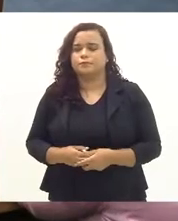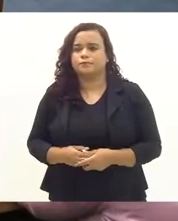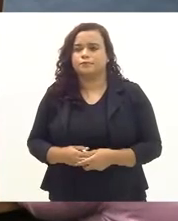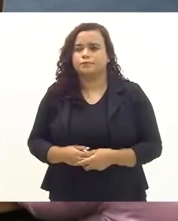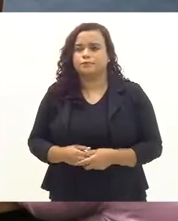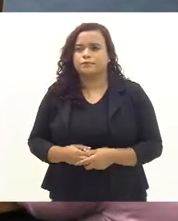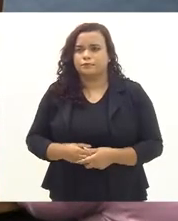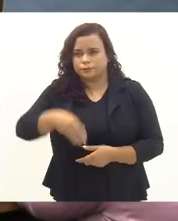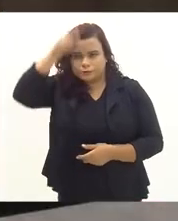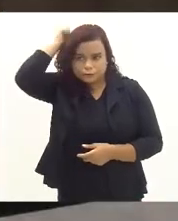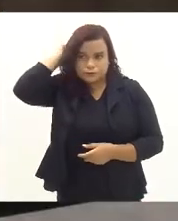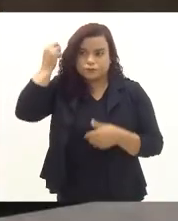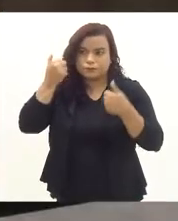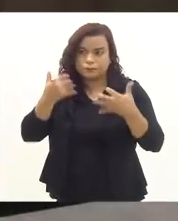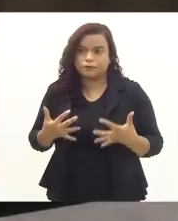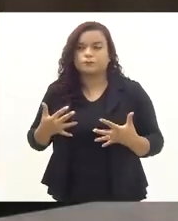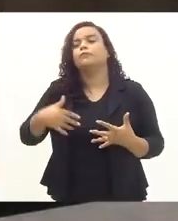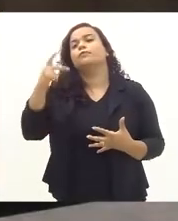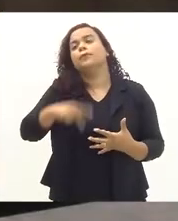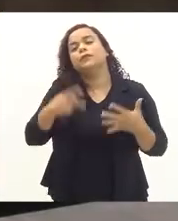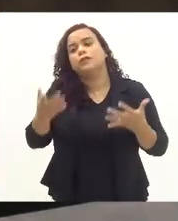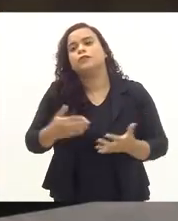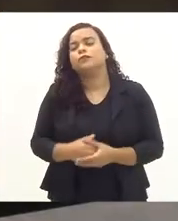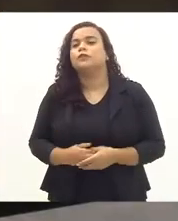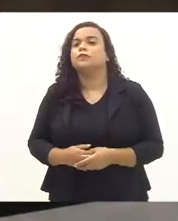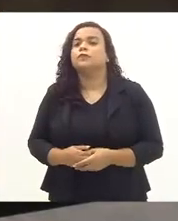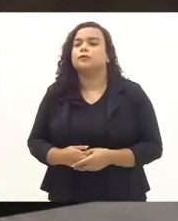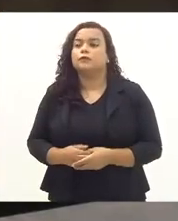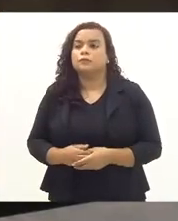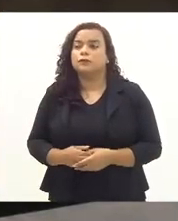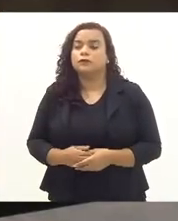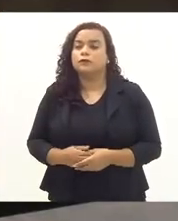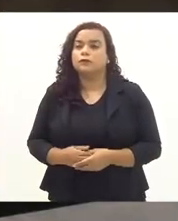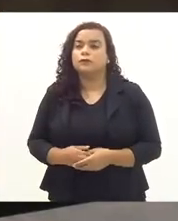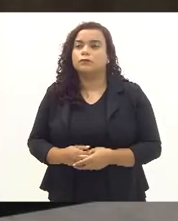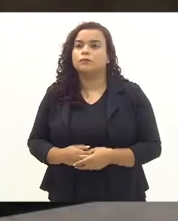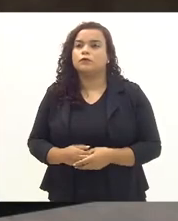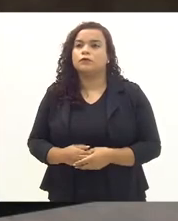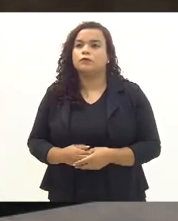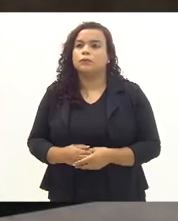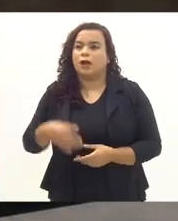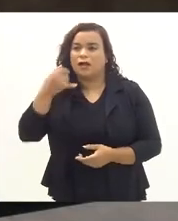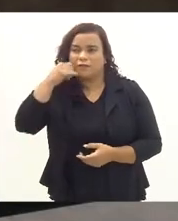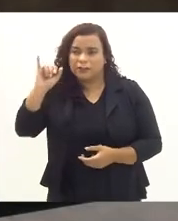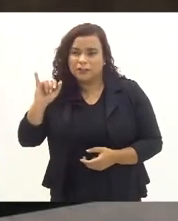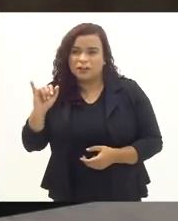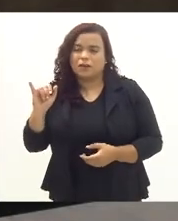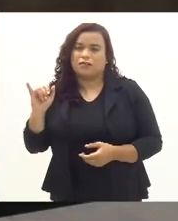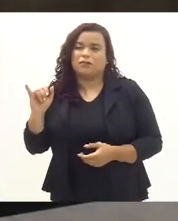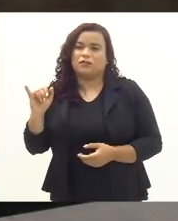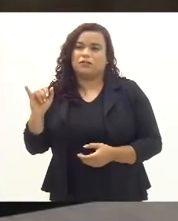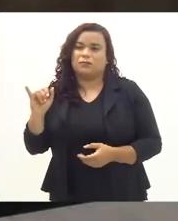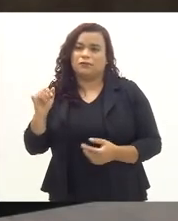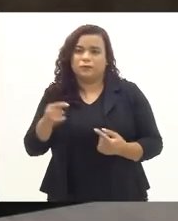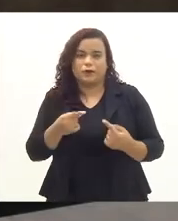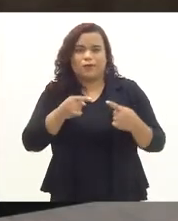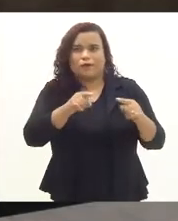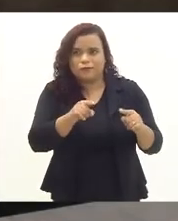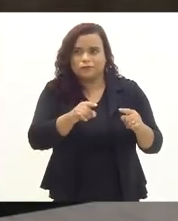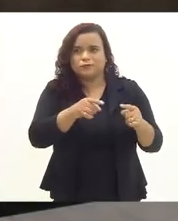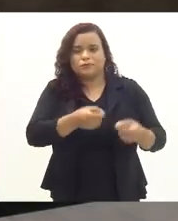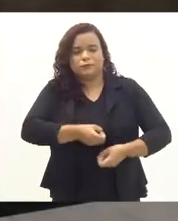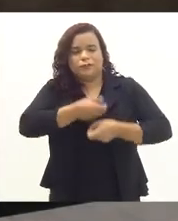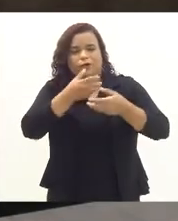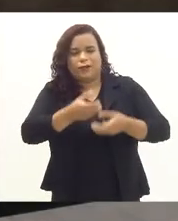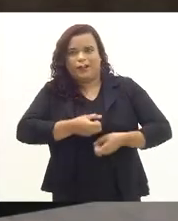show previdência presidente e Para não contrariar o poeta